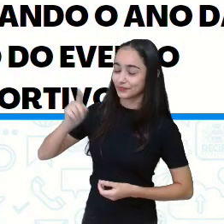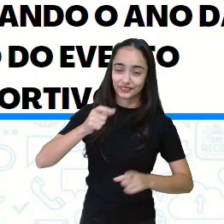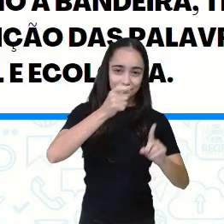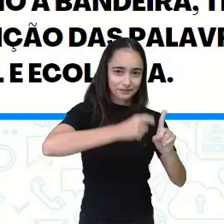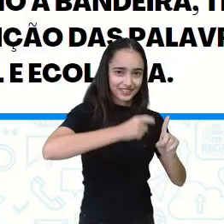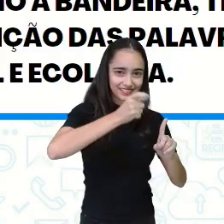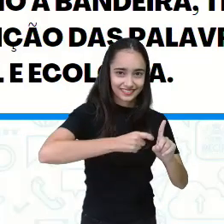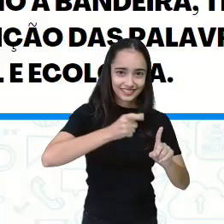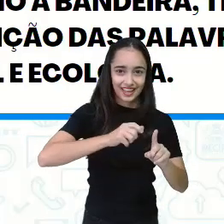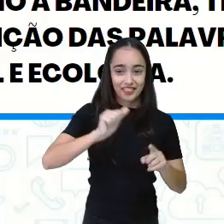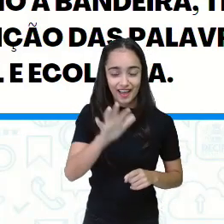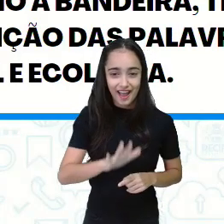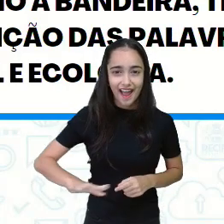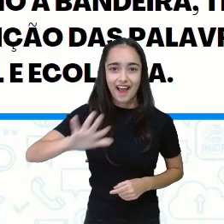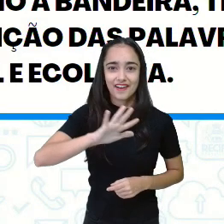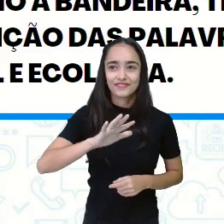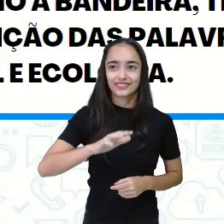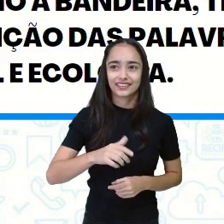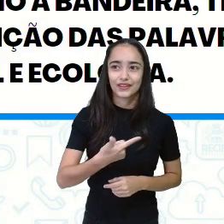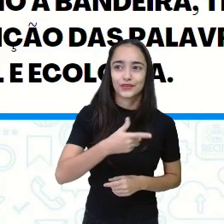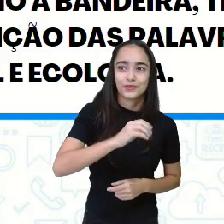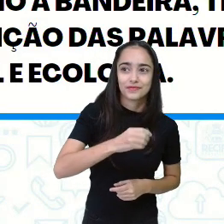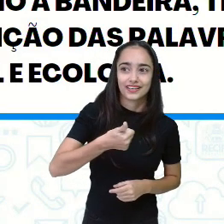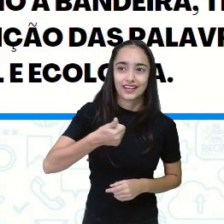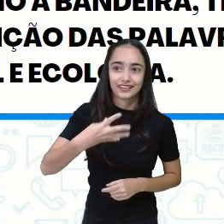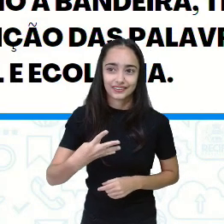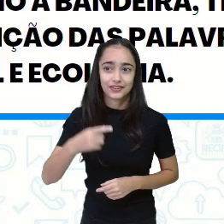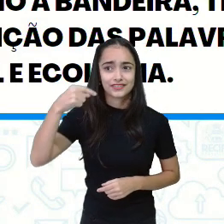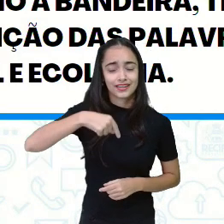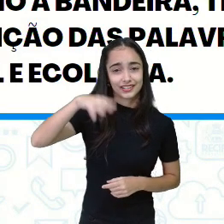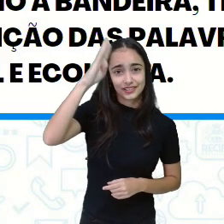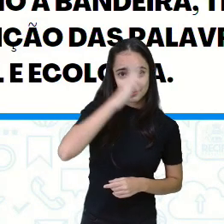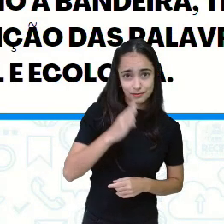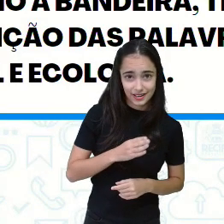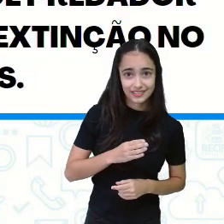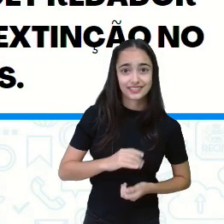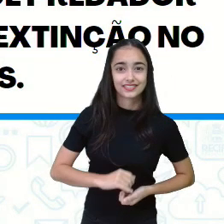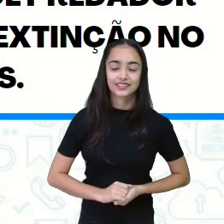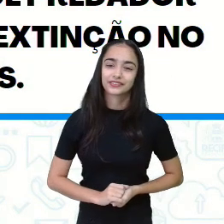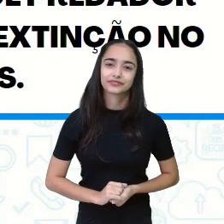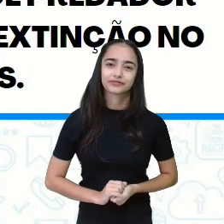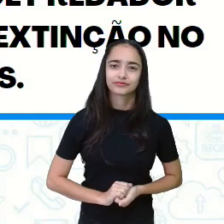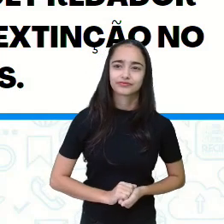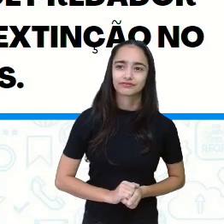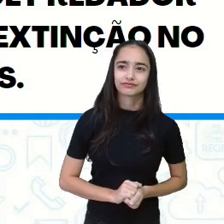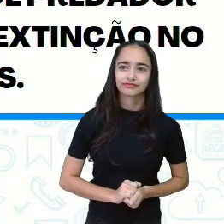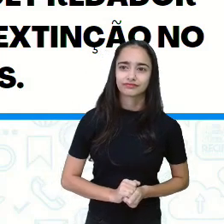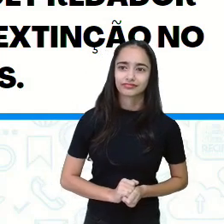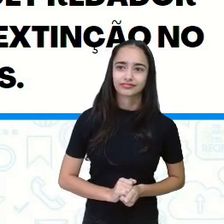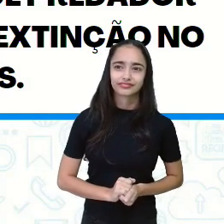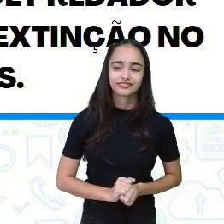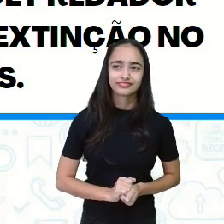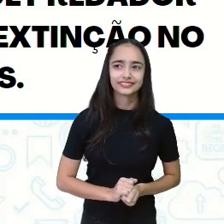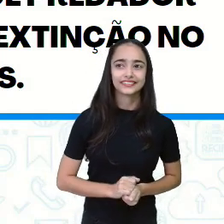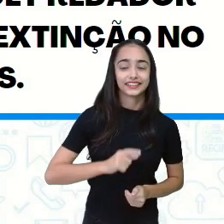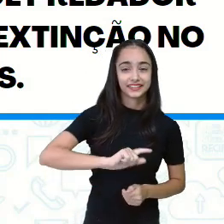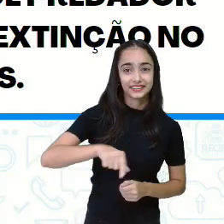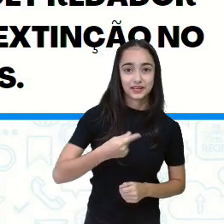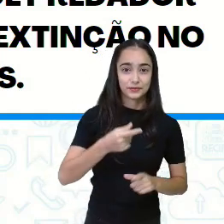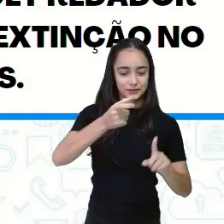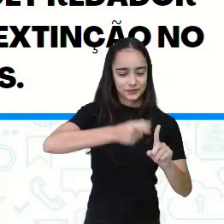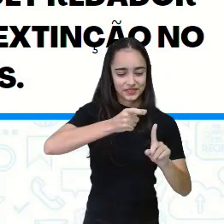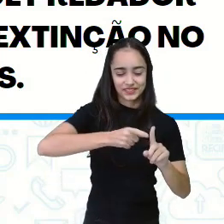que foi na África do Sul. 2014 foi no Brasil, não é, Jonaci? A Alemanha campeã. Isso, tatu bola. Zabivaca